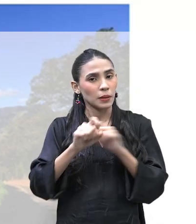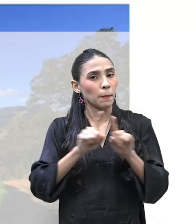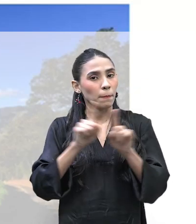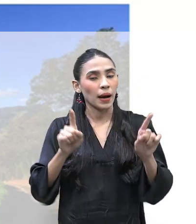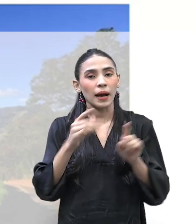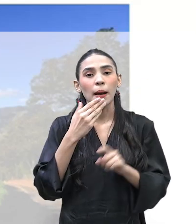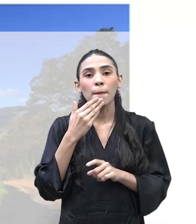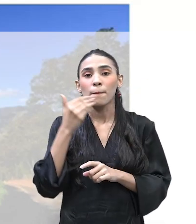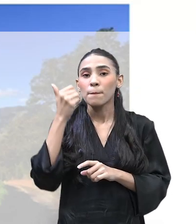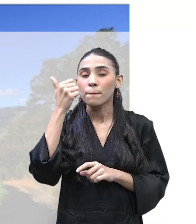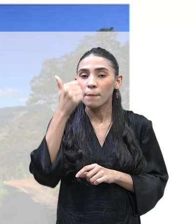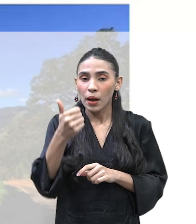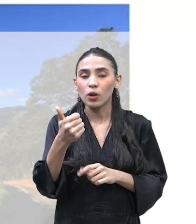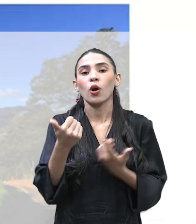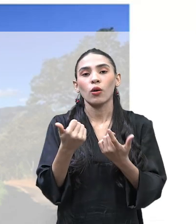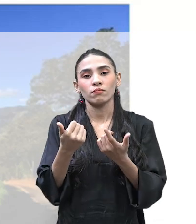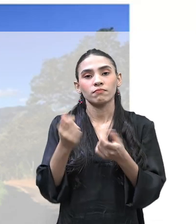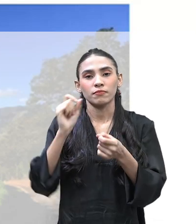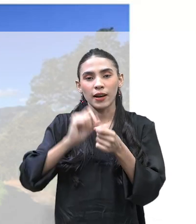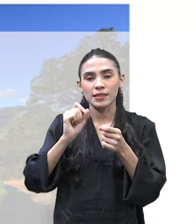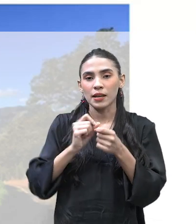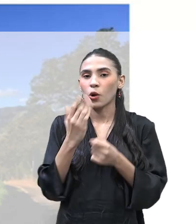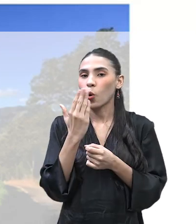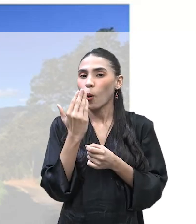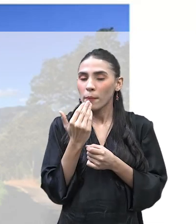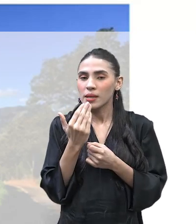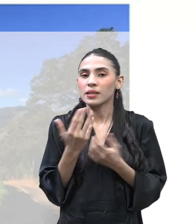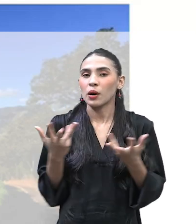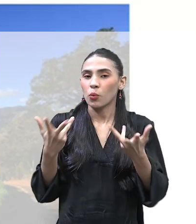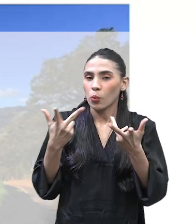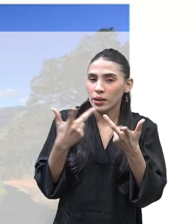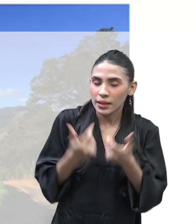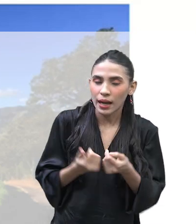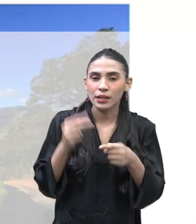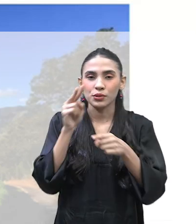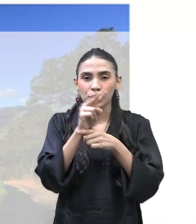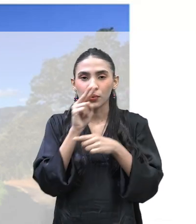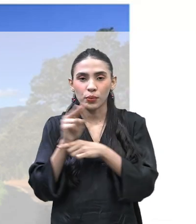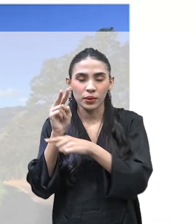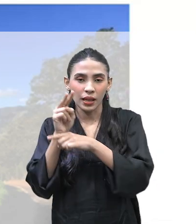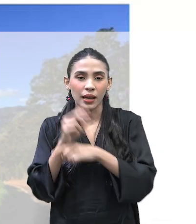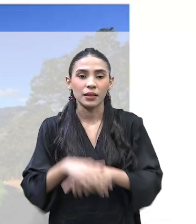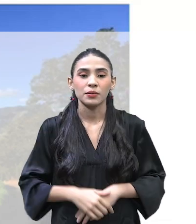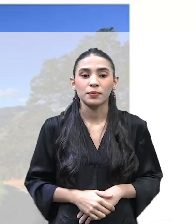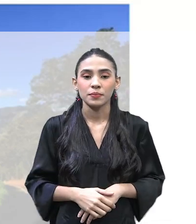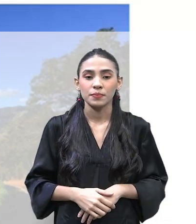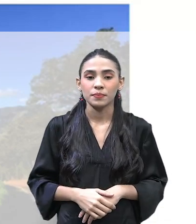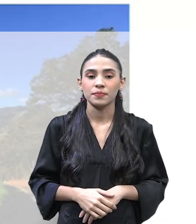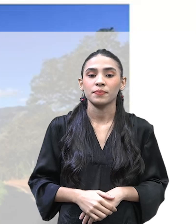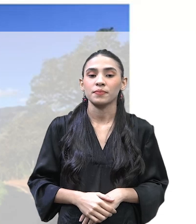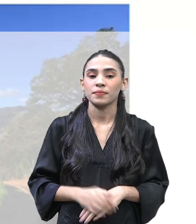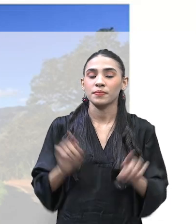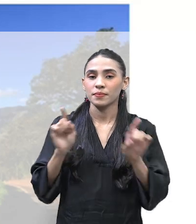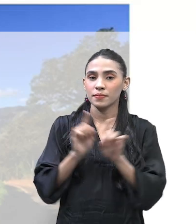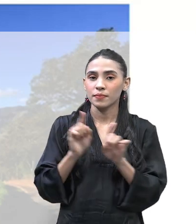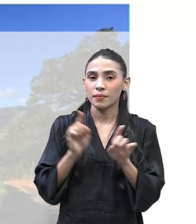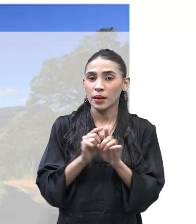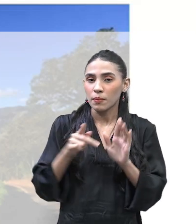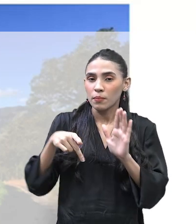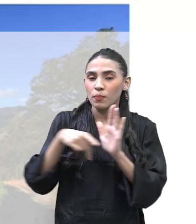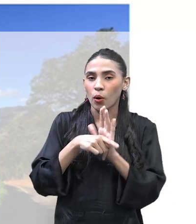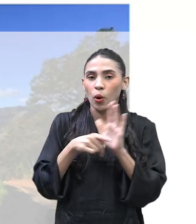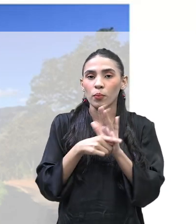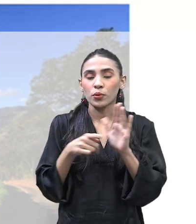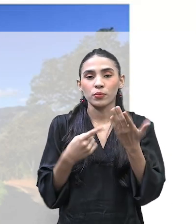prefere produzir lotes menores, com todo cuidado, a abrir mão do que faz parte da nossa alma,